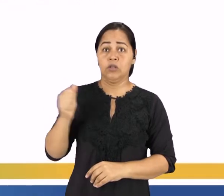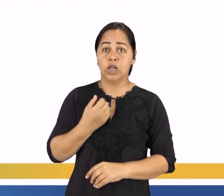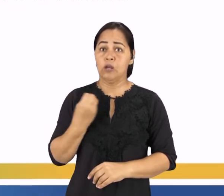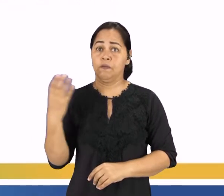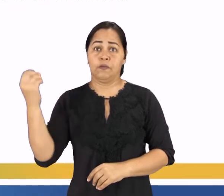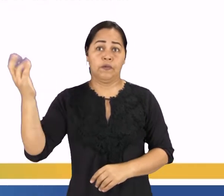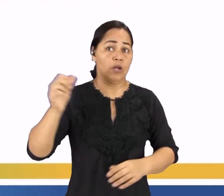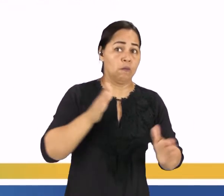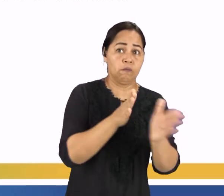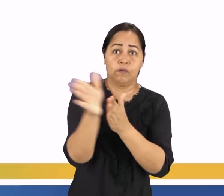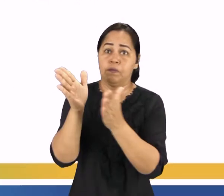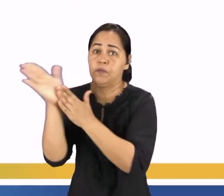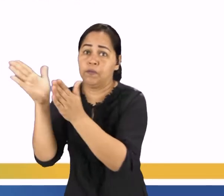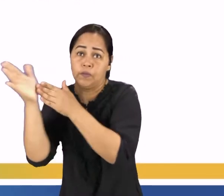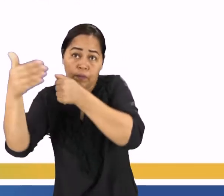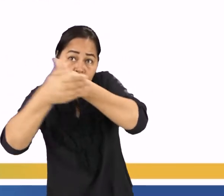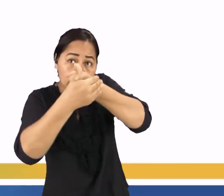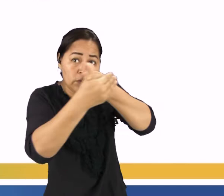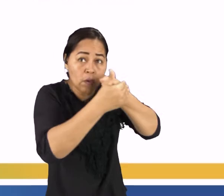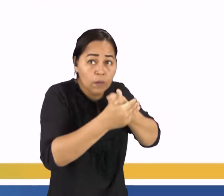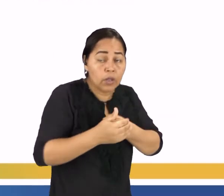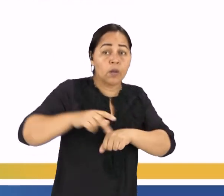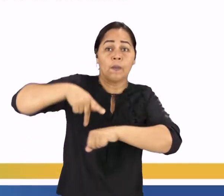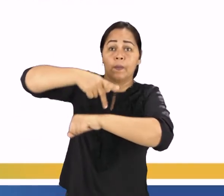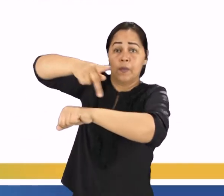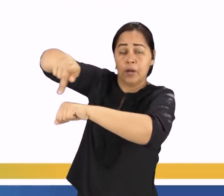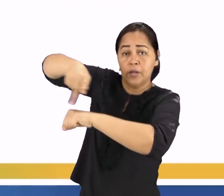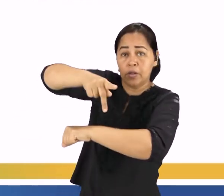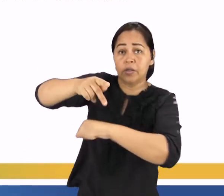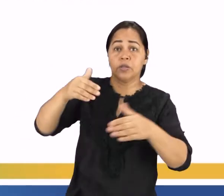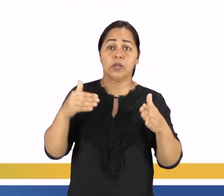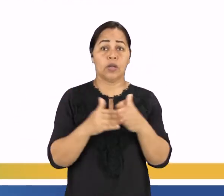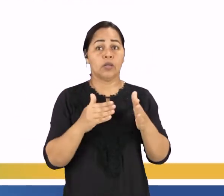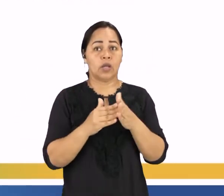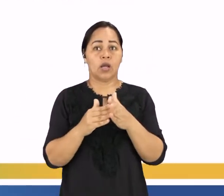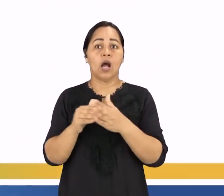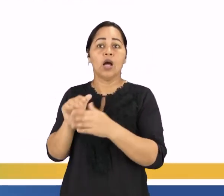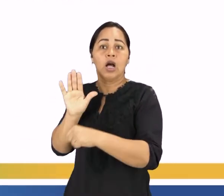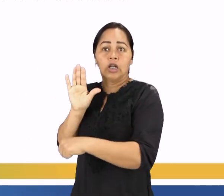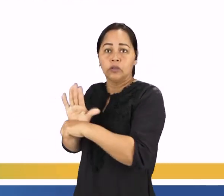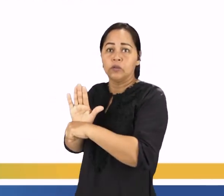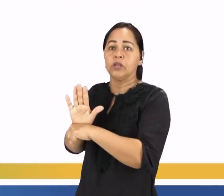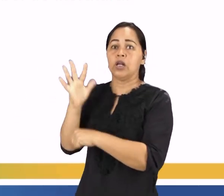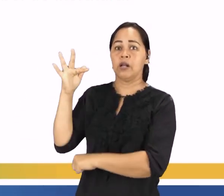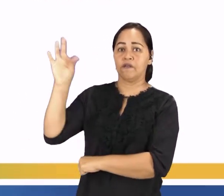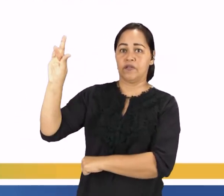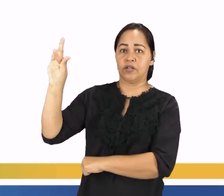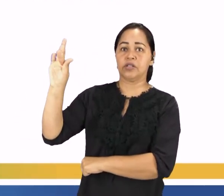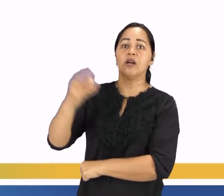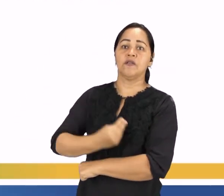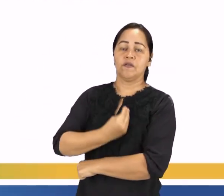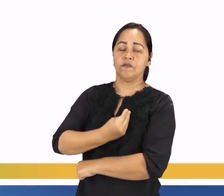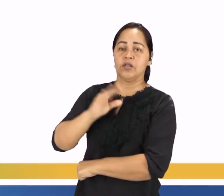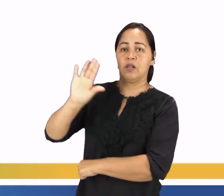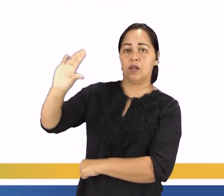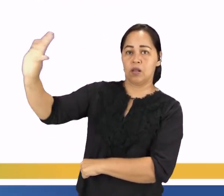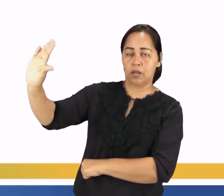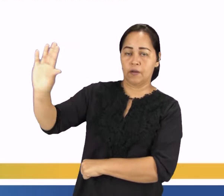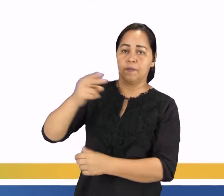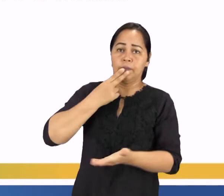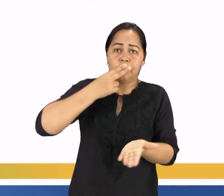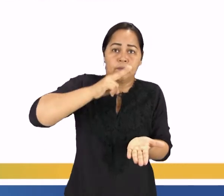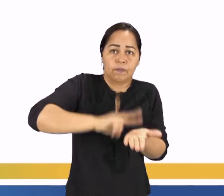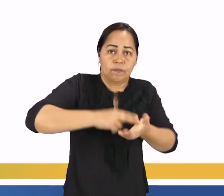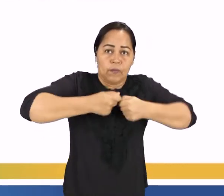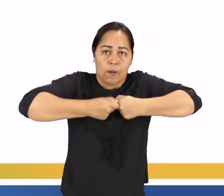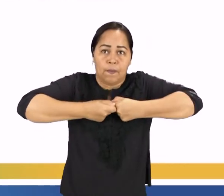como fugitivo por diversos pontos do país até encontrar exílio na França. Esse processo da publicação dessa carta, a